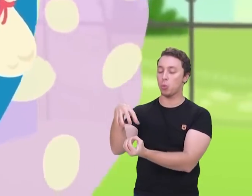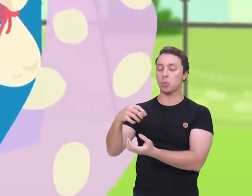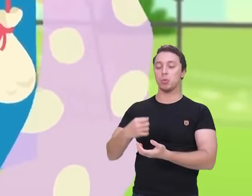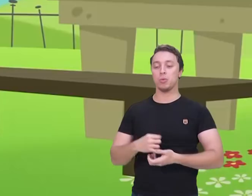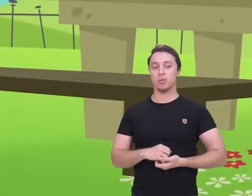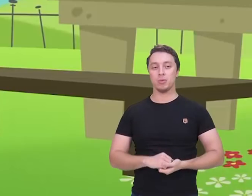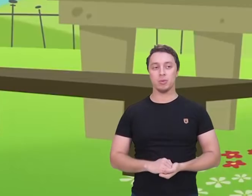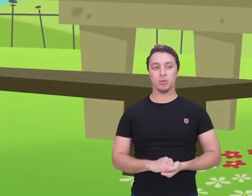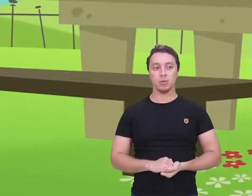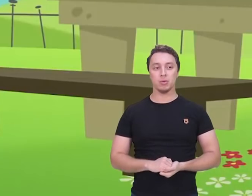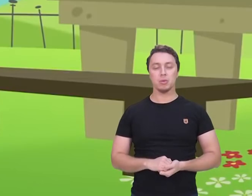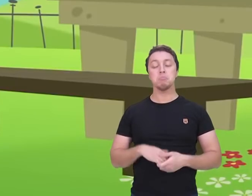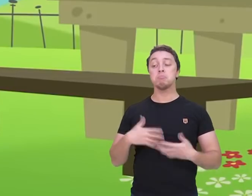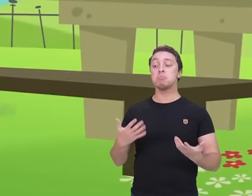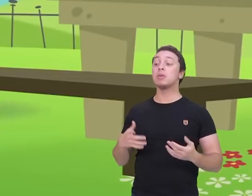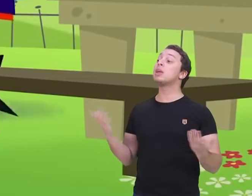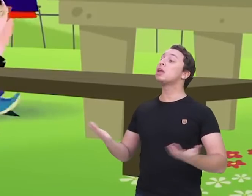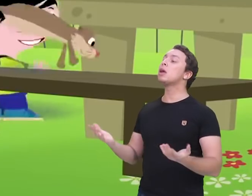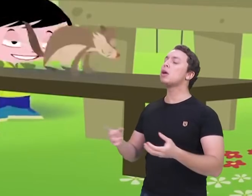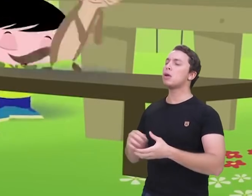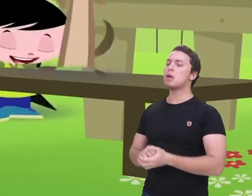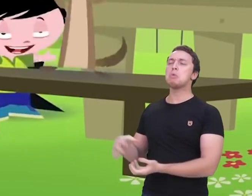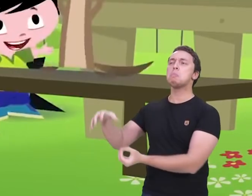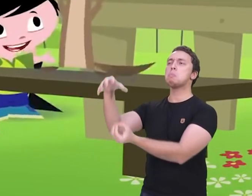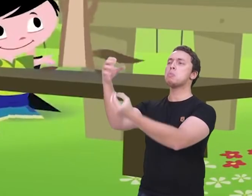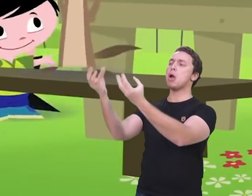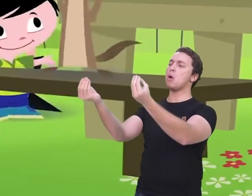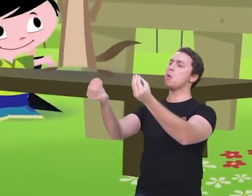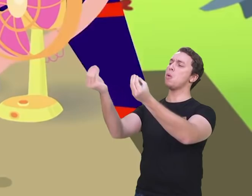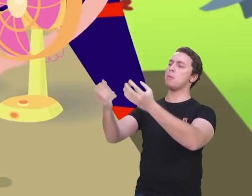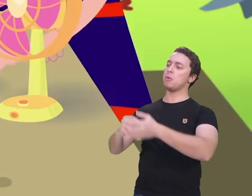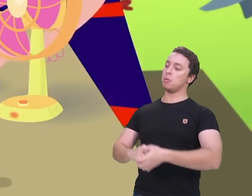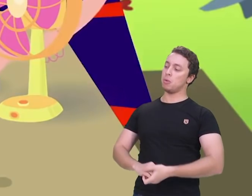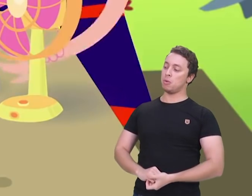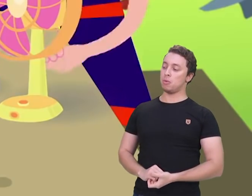pra voar. E agora? Como ele vai voar?